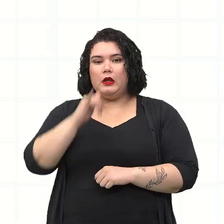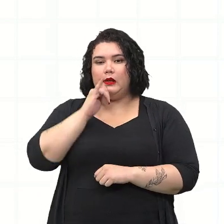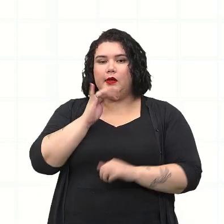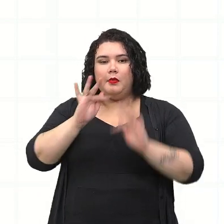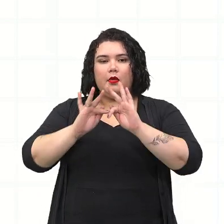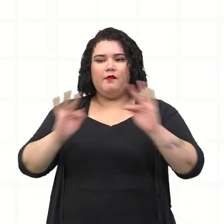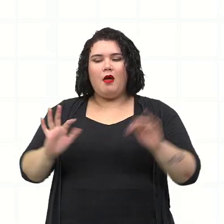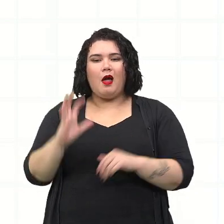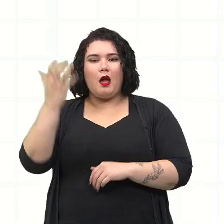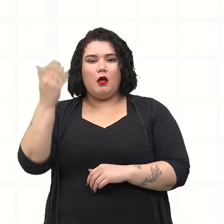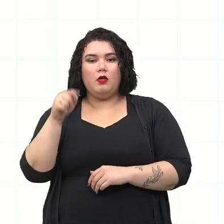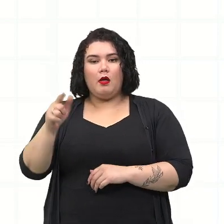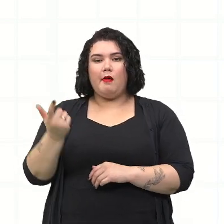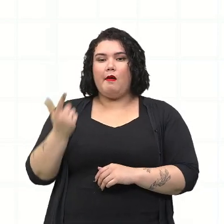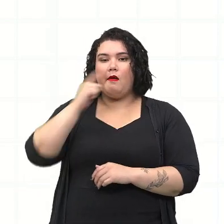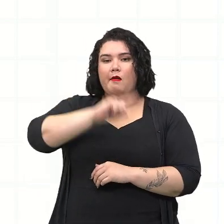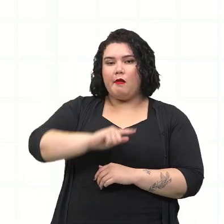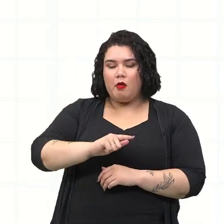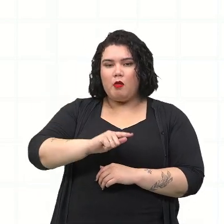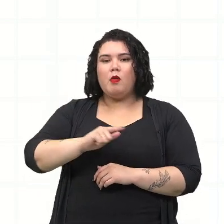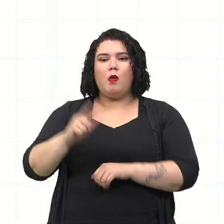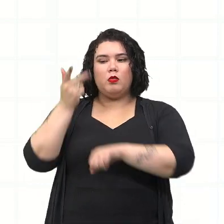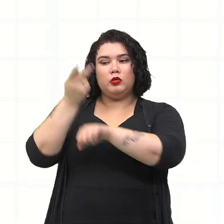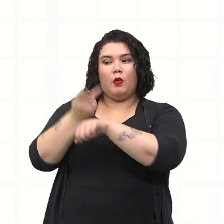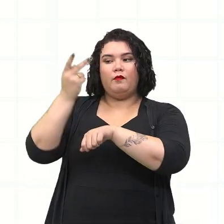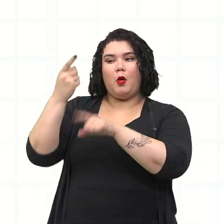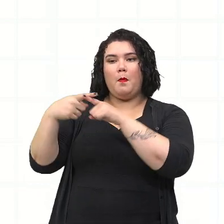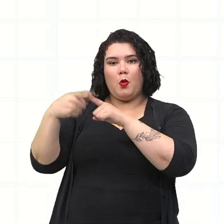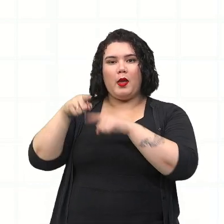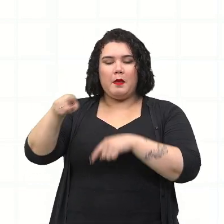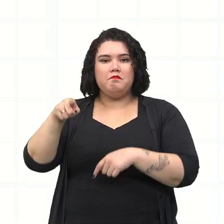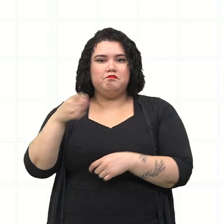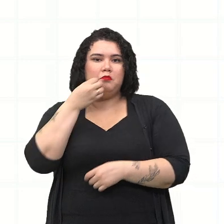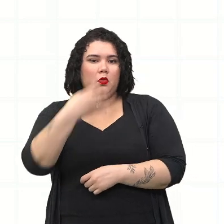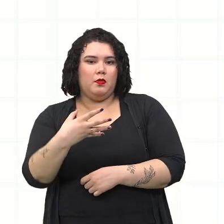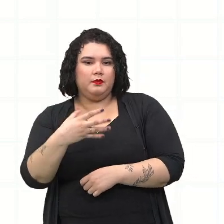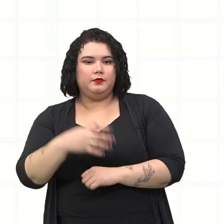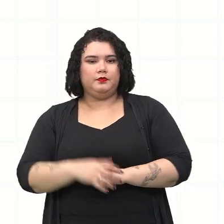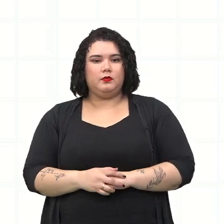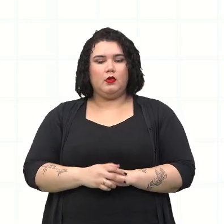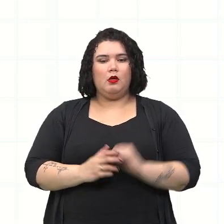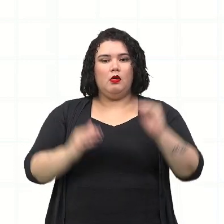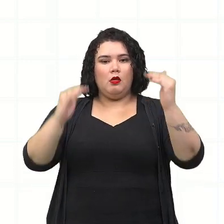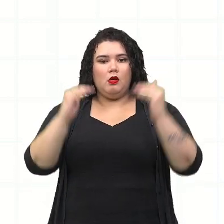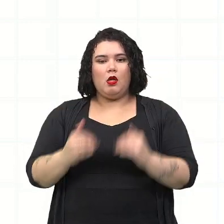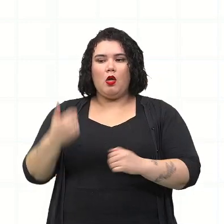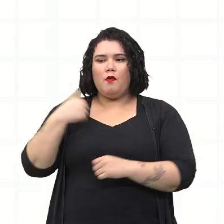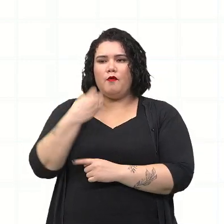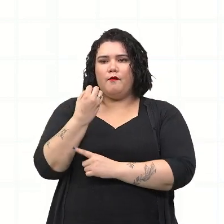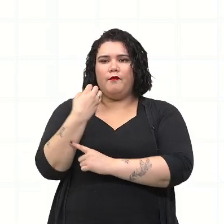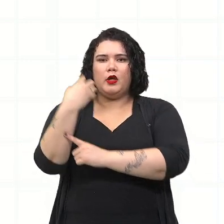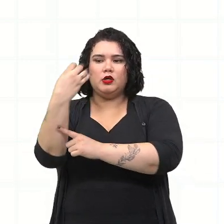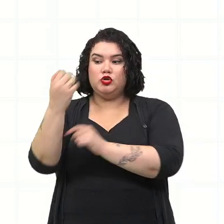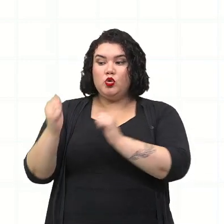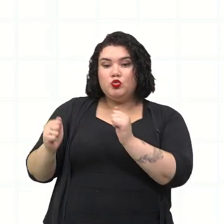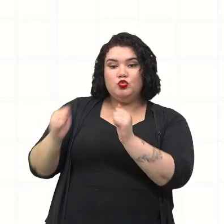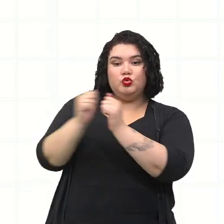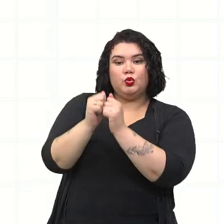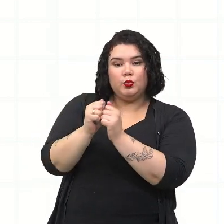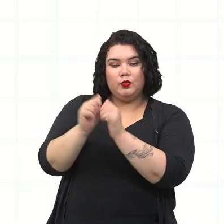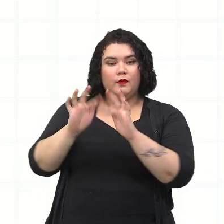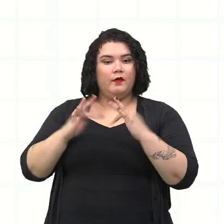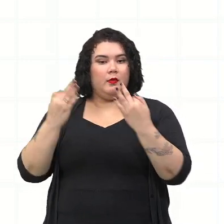estou morrendo de fome, quando a preposição é usada por causa. Companhia, viajei com a minha família,